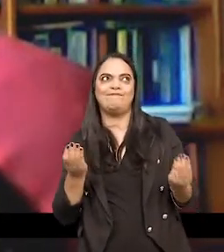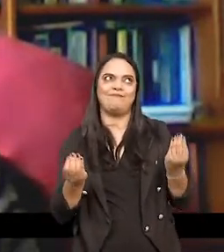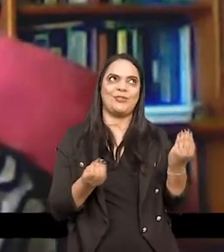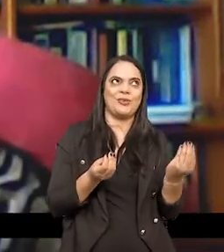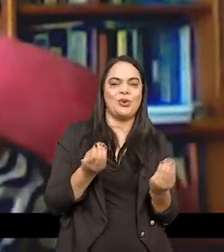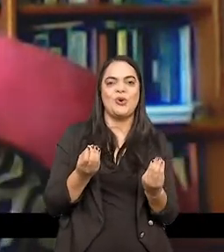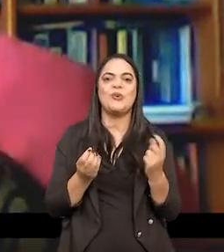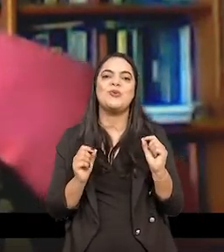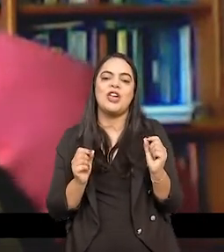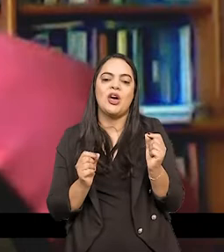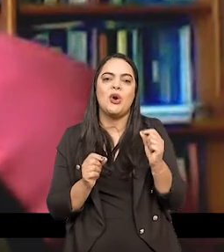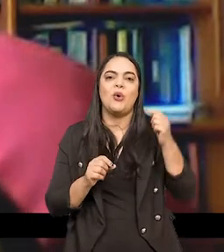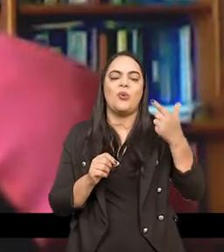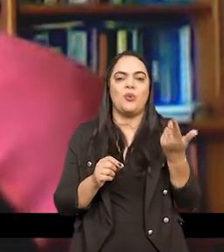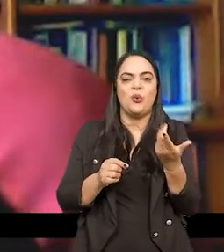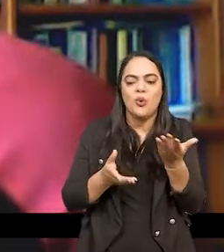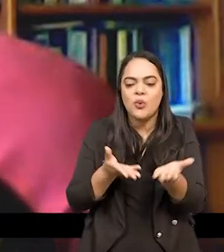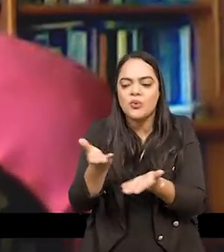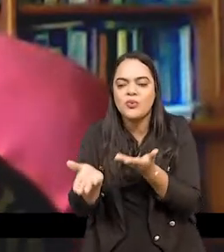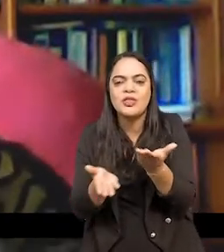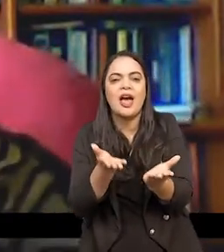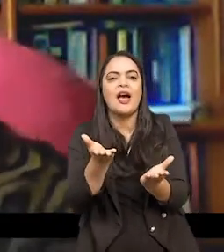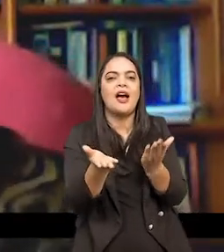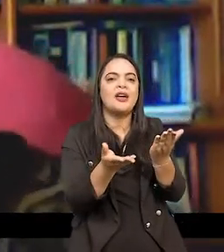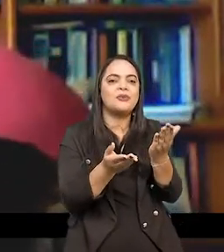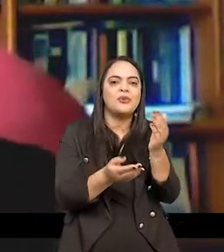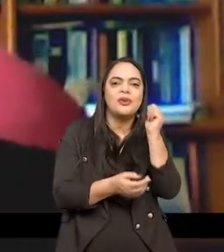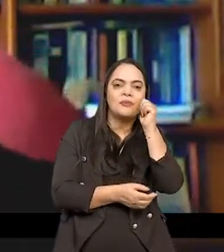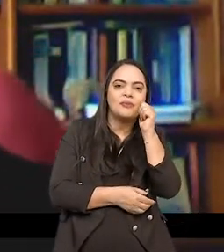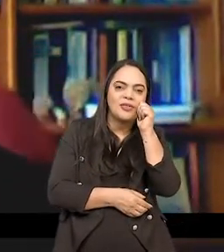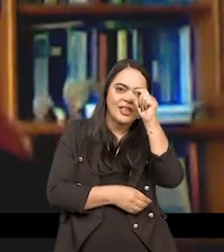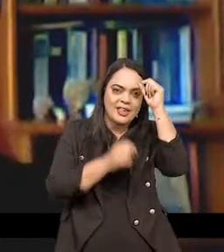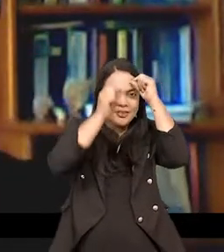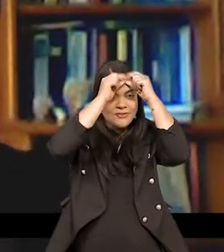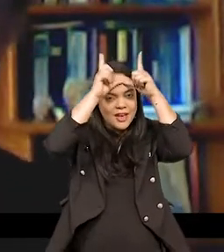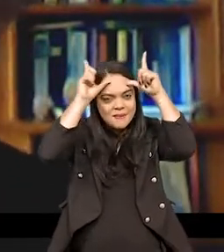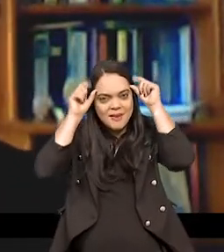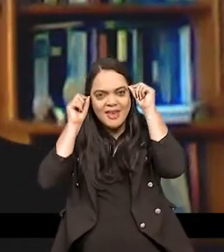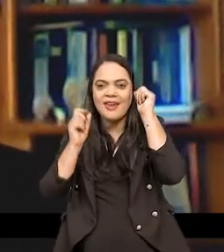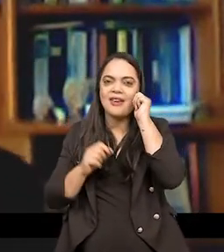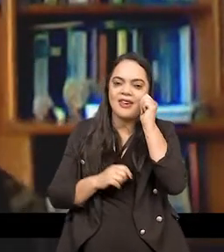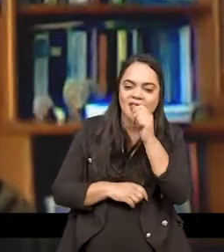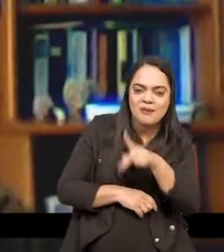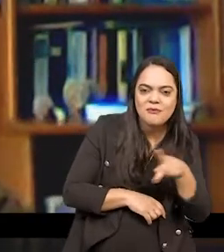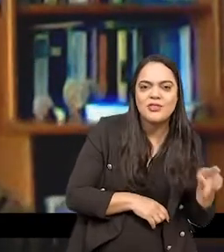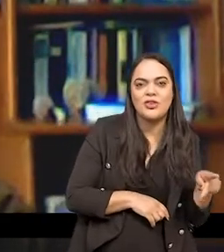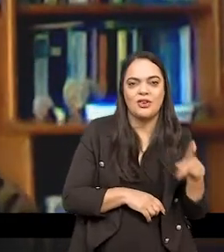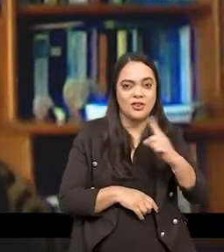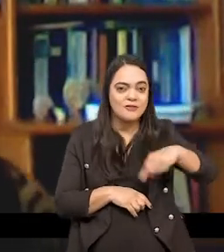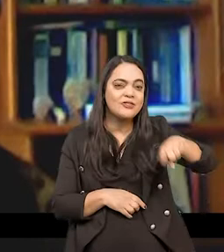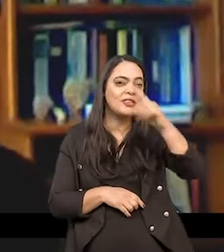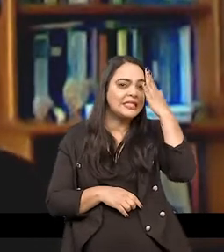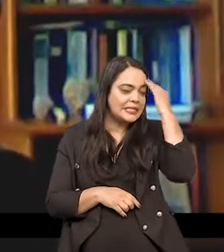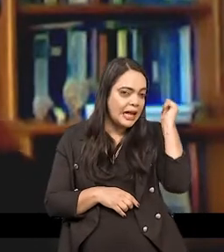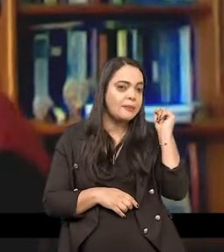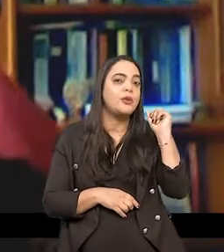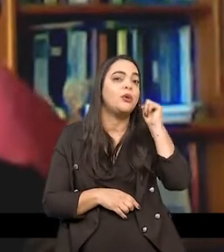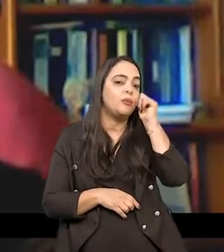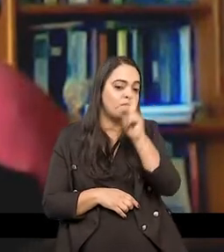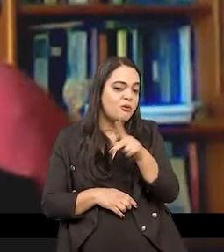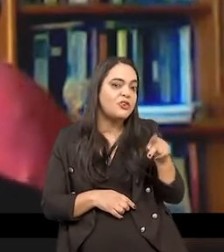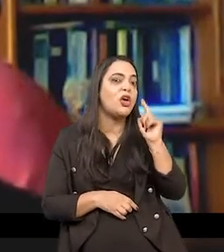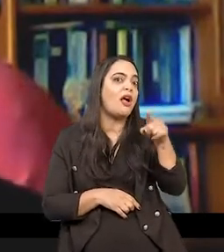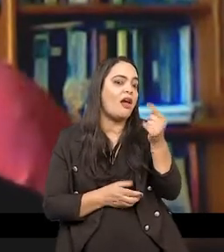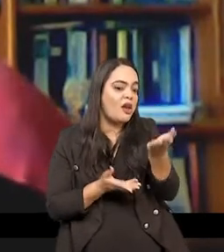ser enfermeira e até ser professora, e as gurias sabem que ser professora é uma carreira de cuidado. O restante